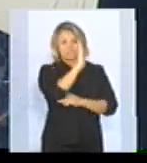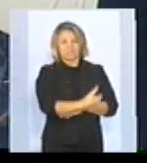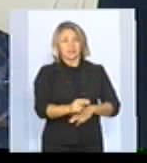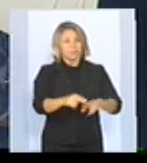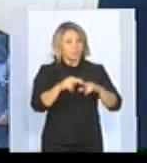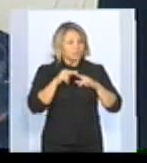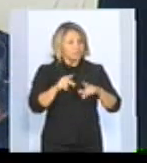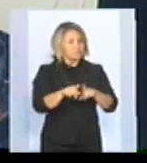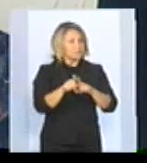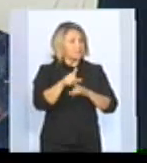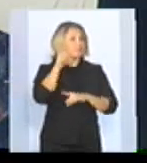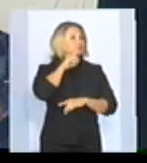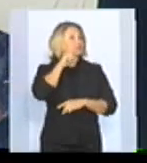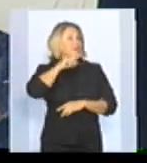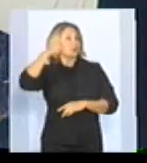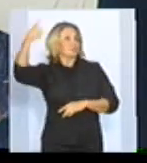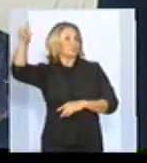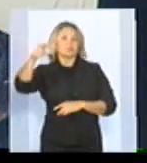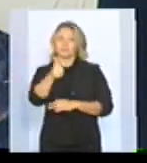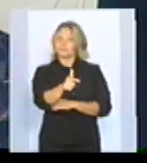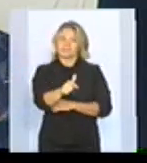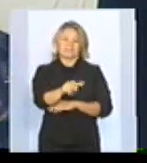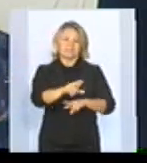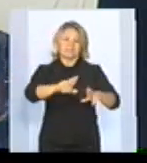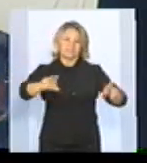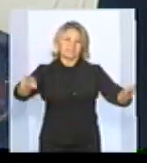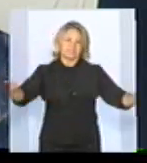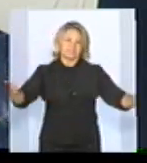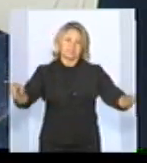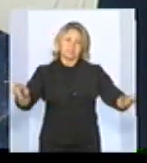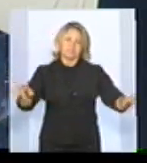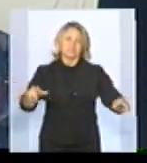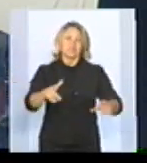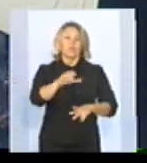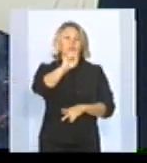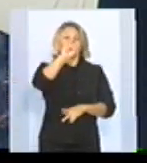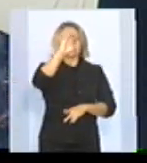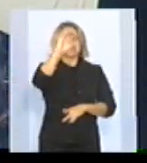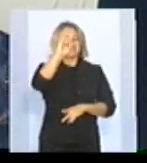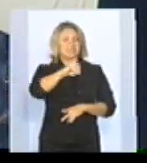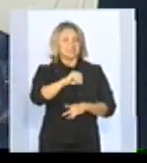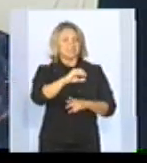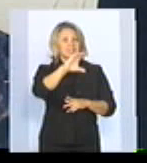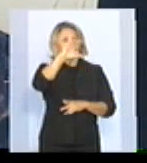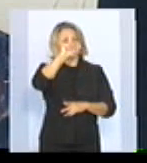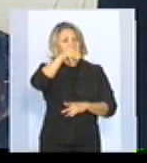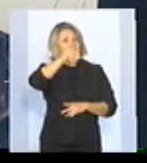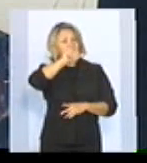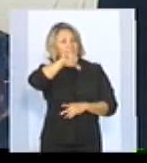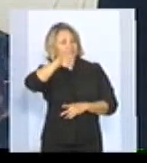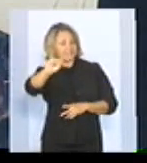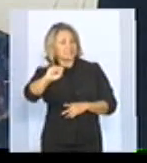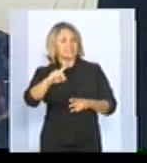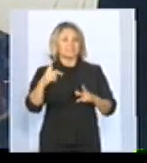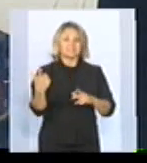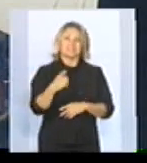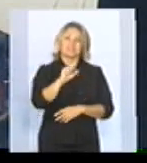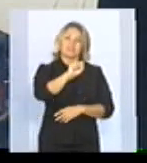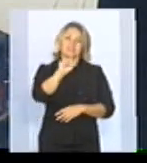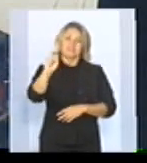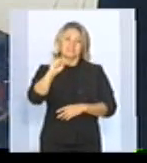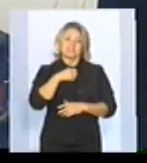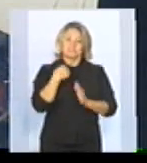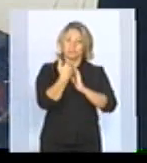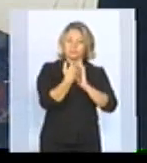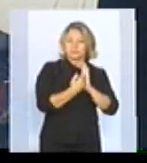os estrangeiros, não há diversidade. Dos 80 canais estrangeiros de espaço qualificado, 78 são programados por grupos